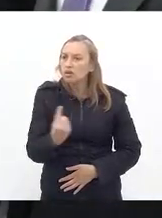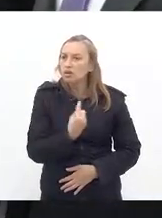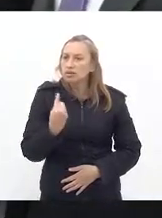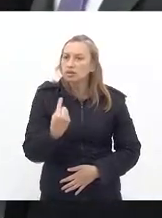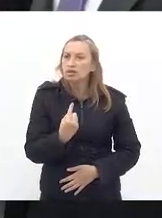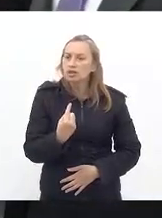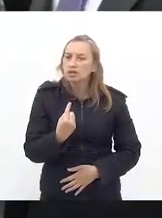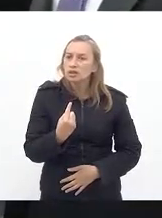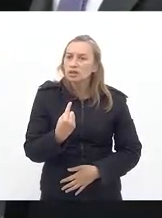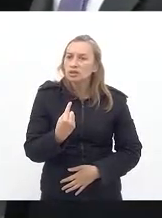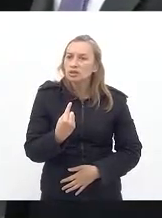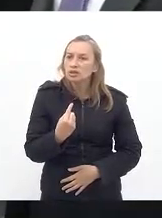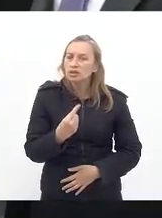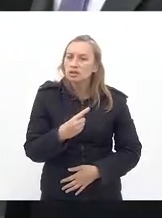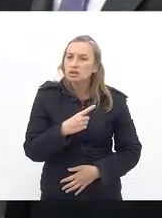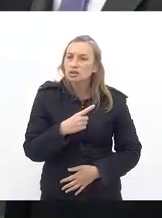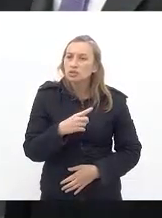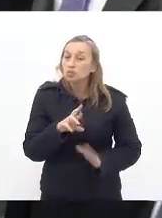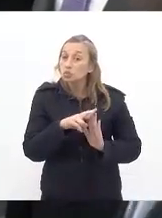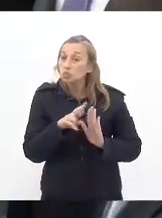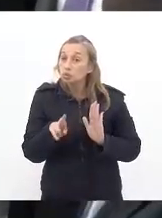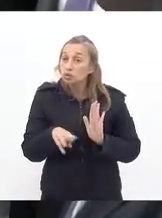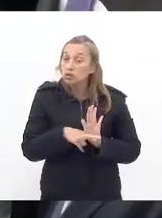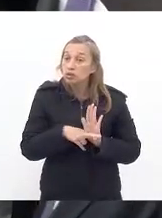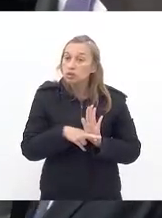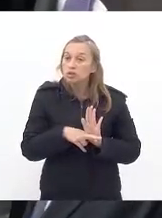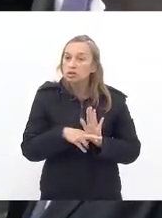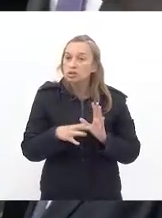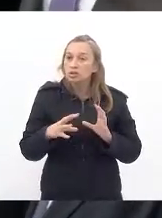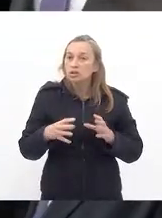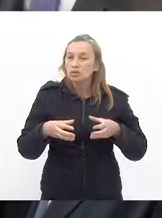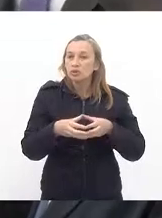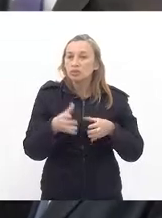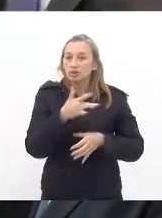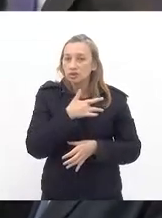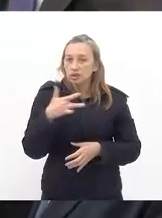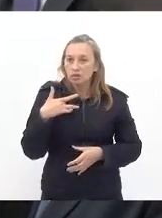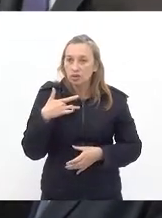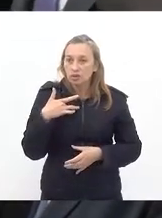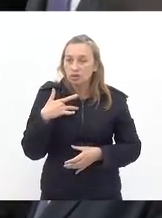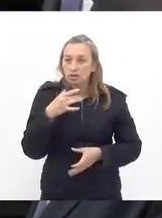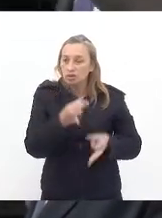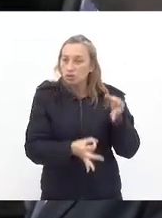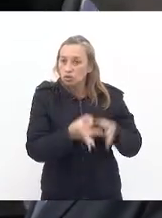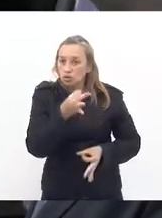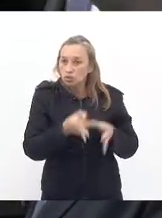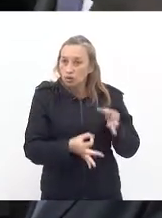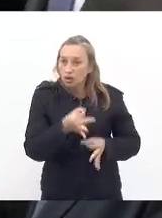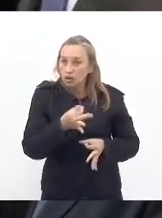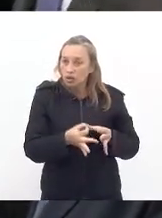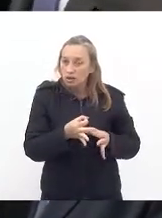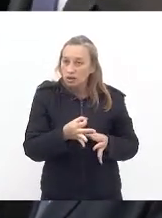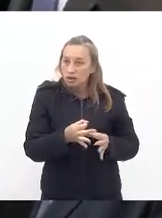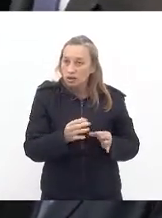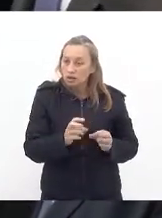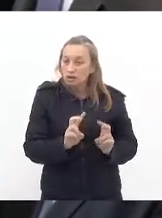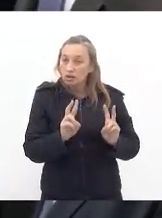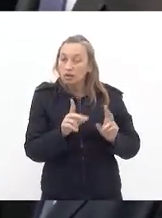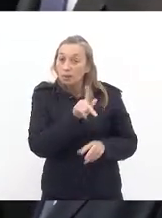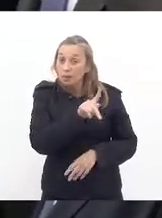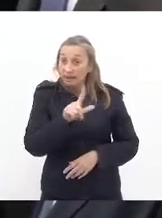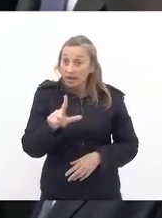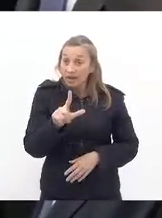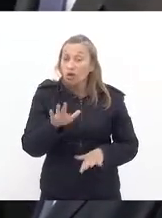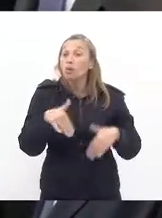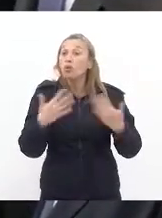estivéssemos Se nós estivéssemos numa reunião da comissão de saúde para jogar inclusive esse esse